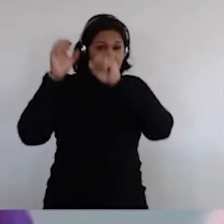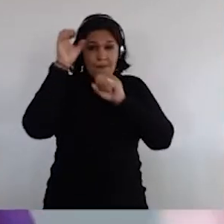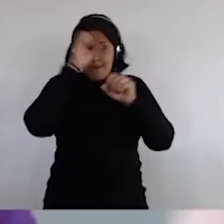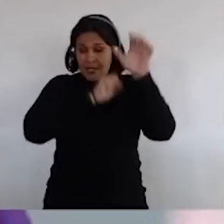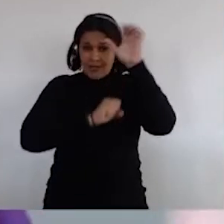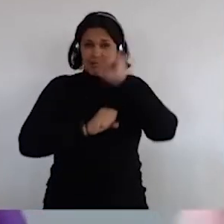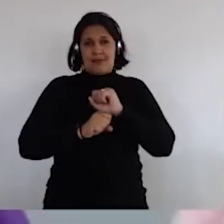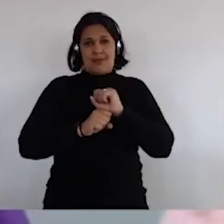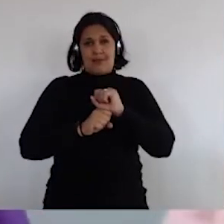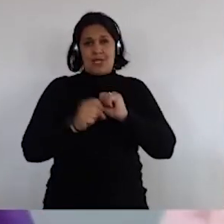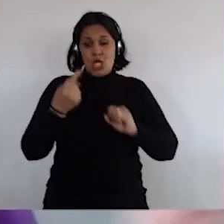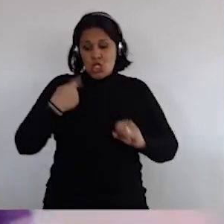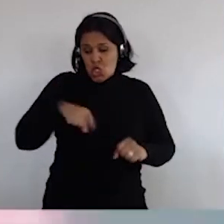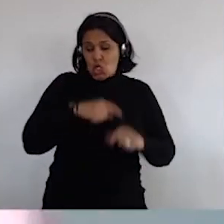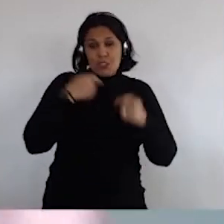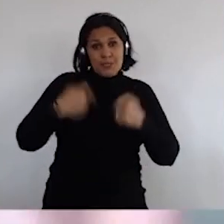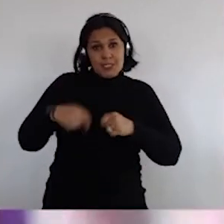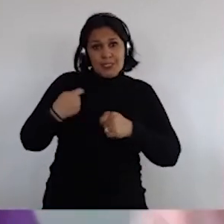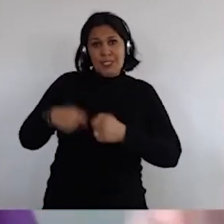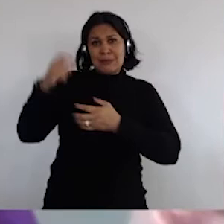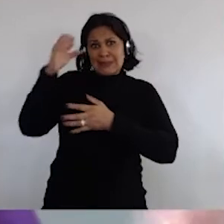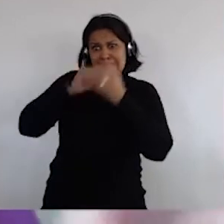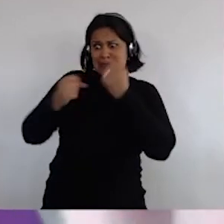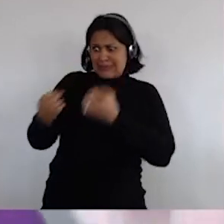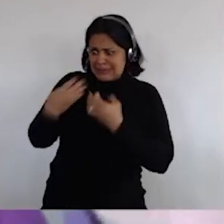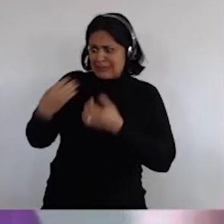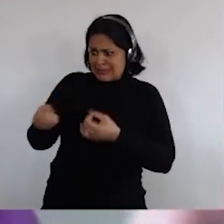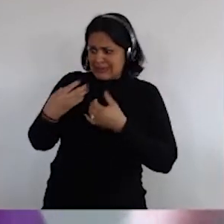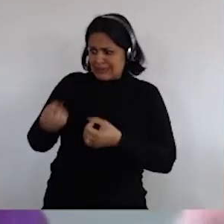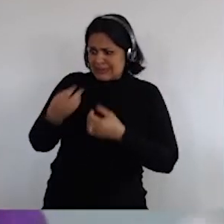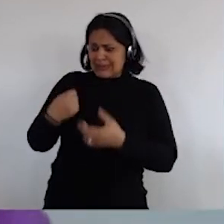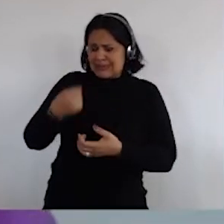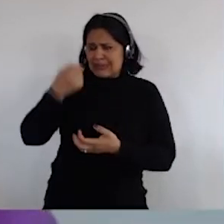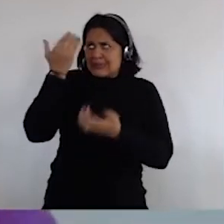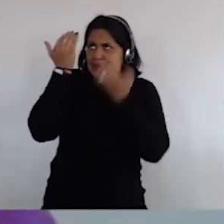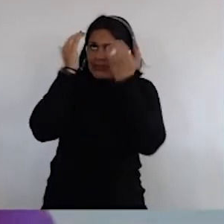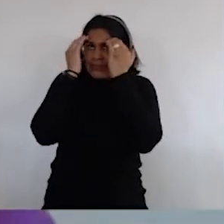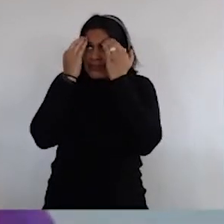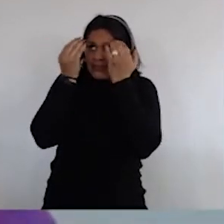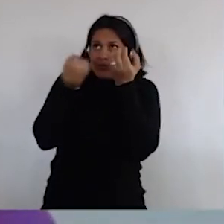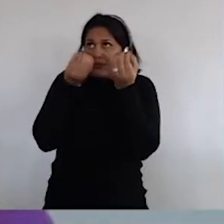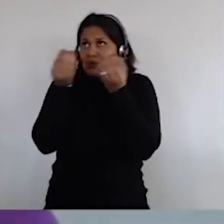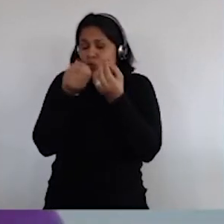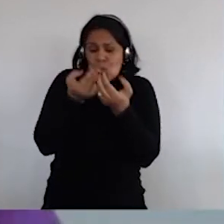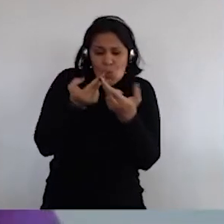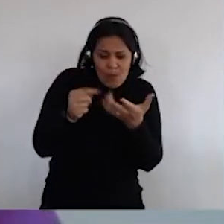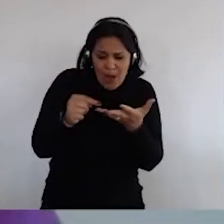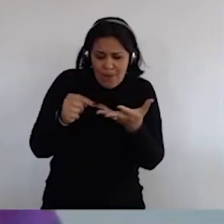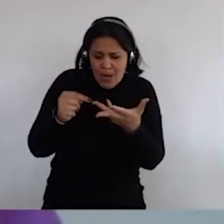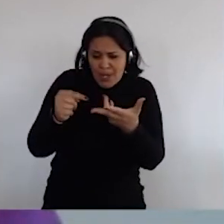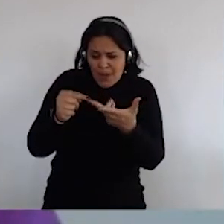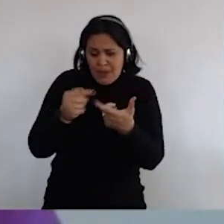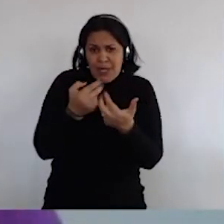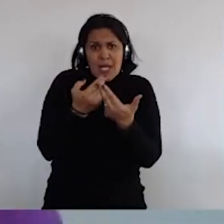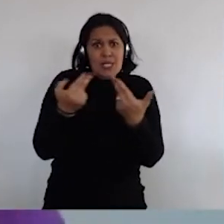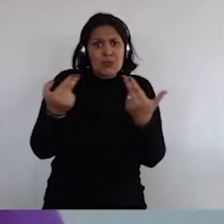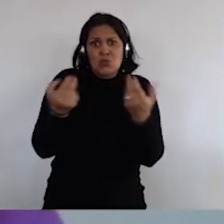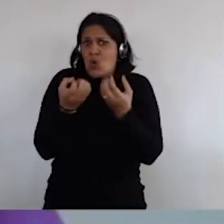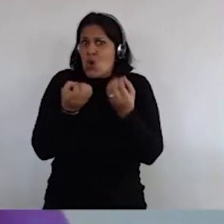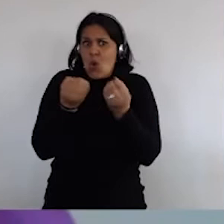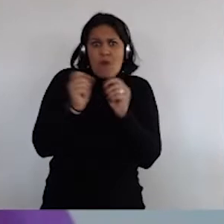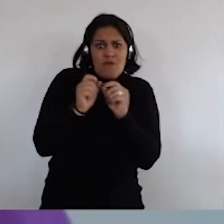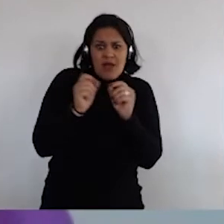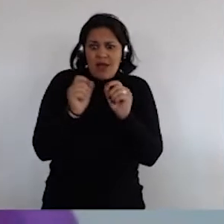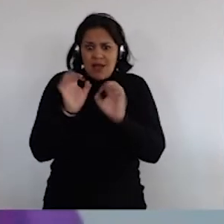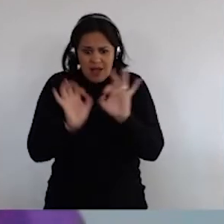aula de tecnologia para poder entender todos os suportes, todos os